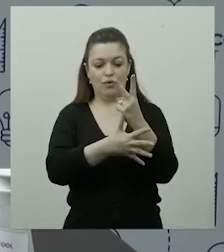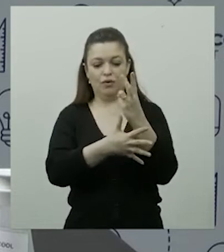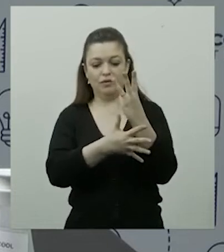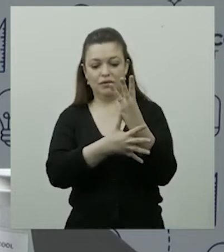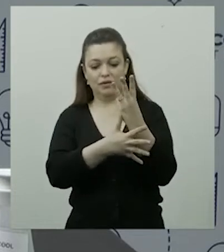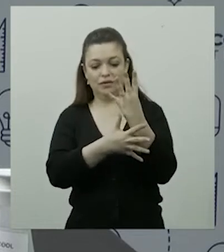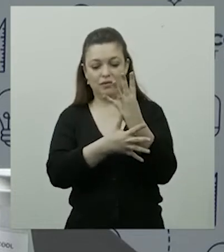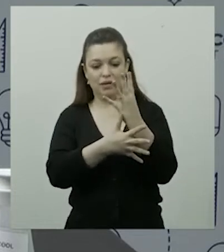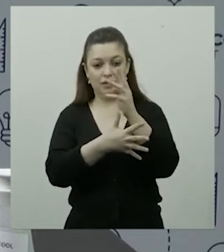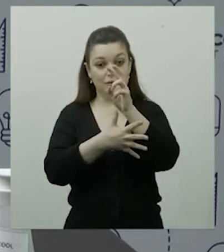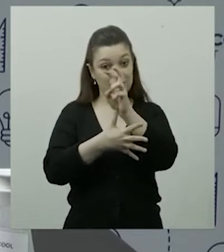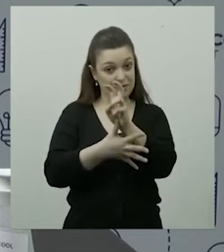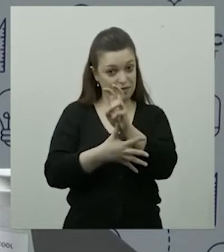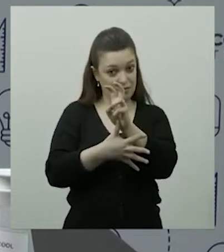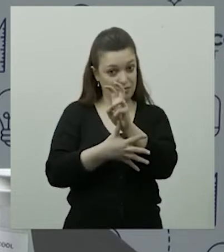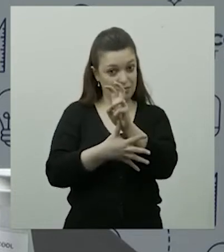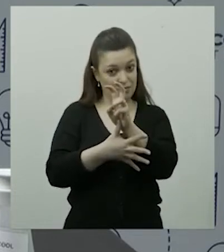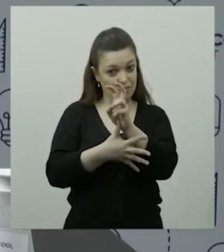4,